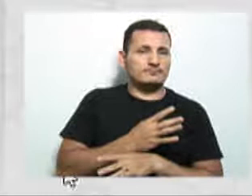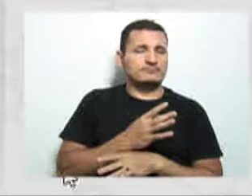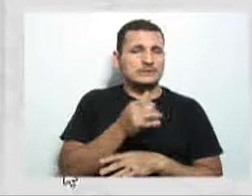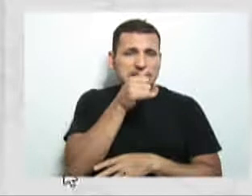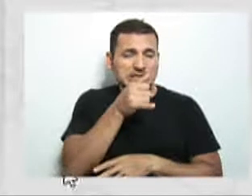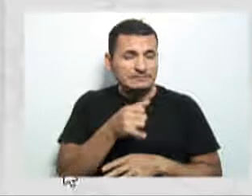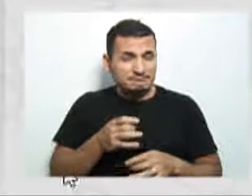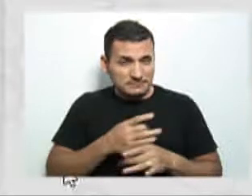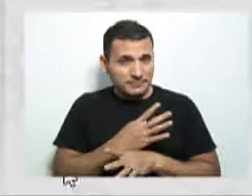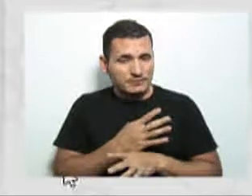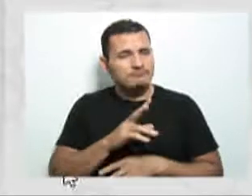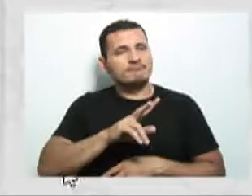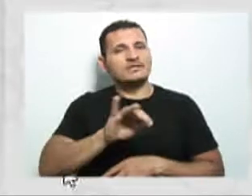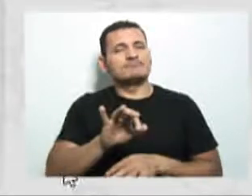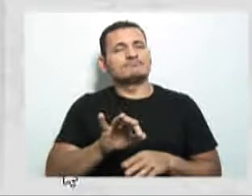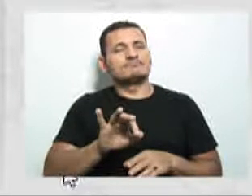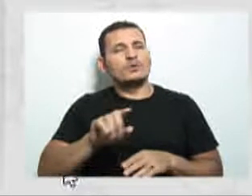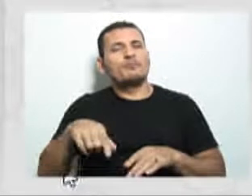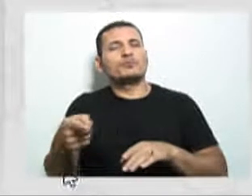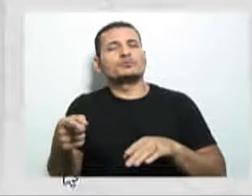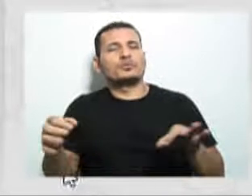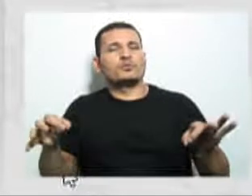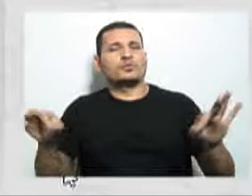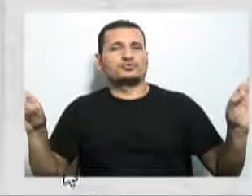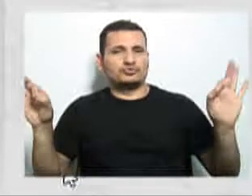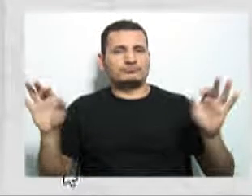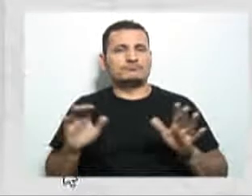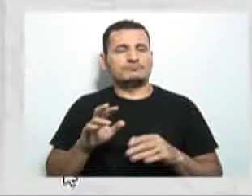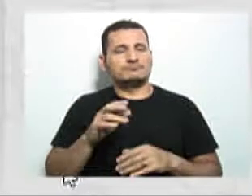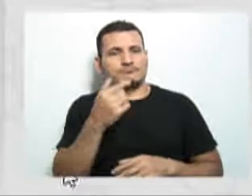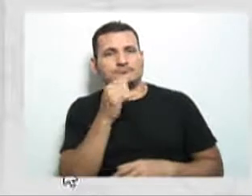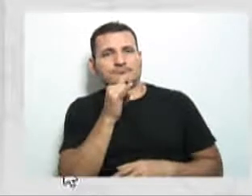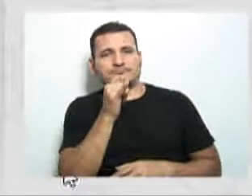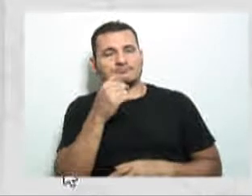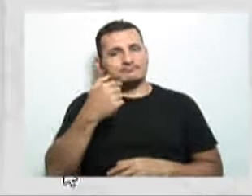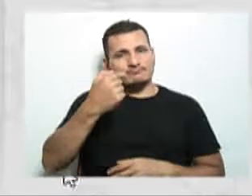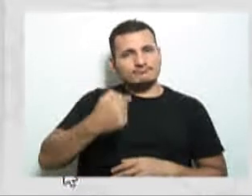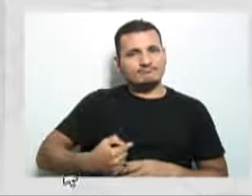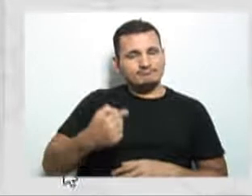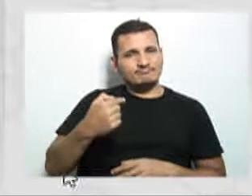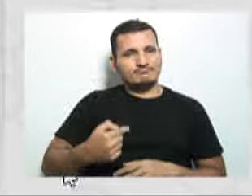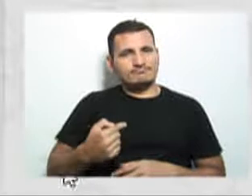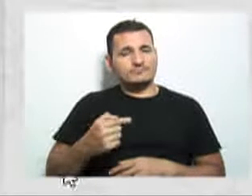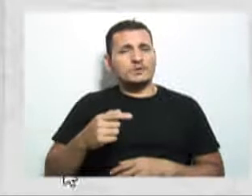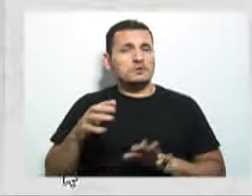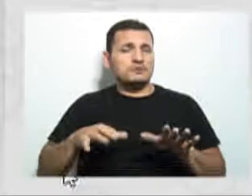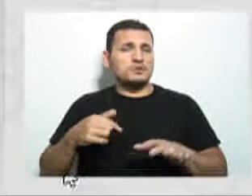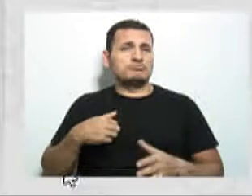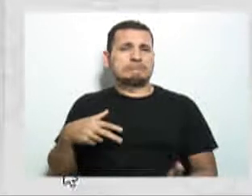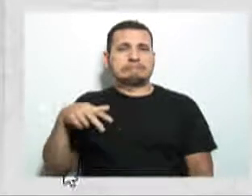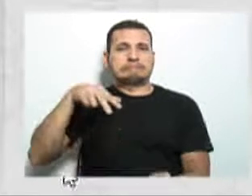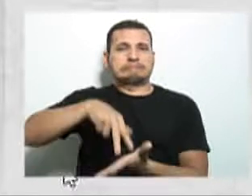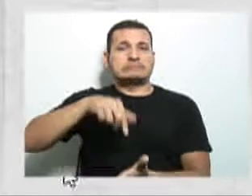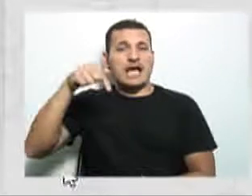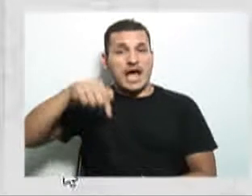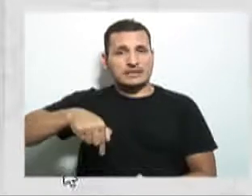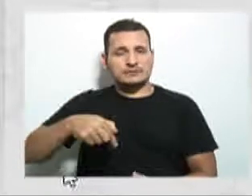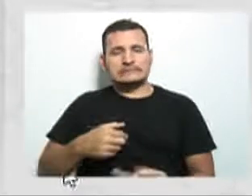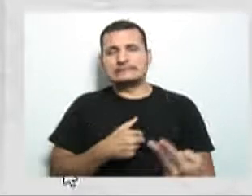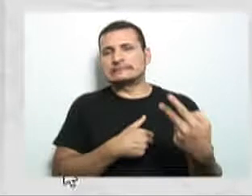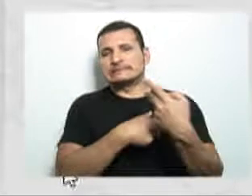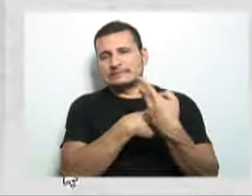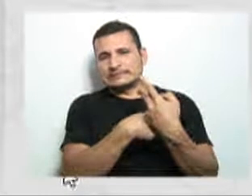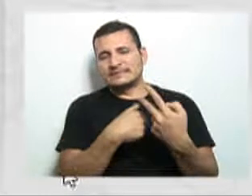ser ótimo esse momento. Vai ser maravilhoso, tá bom? Eu, por exemplo, tenho muito medo de estar aqui na frente das câmeras. Tenho medo de estar